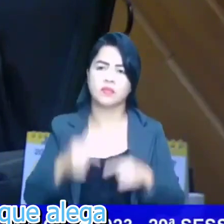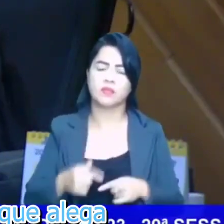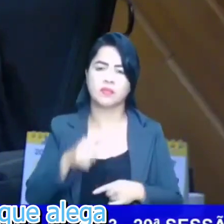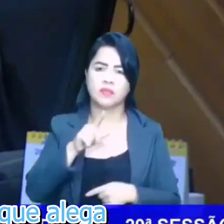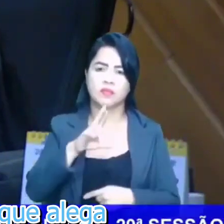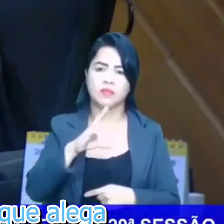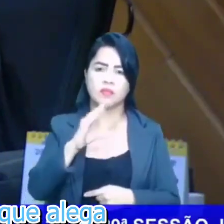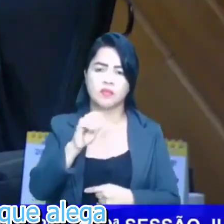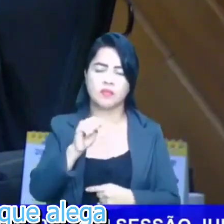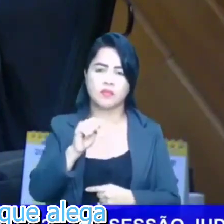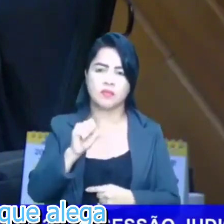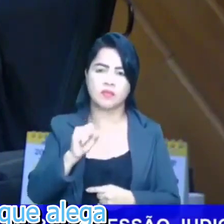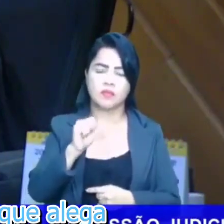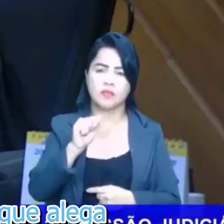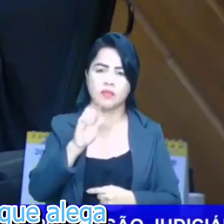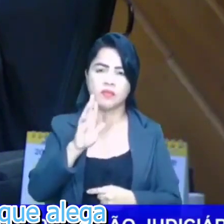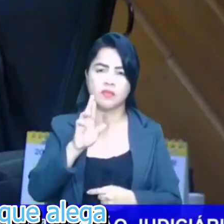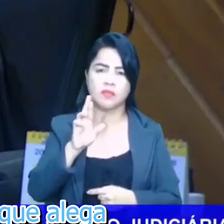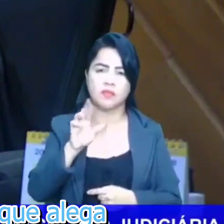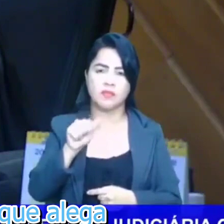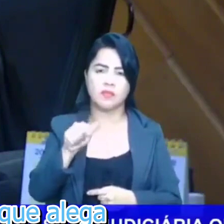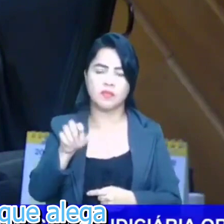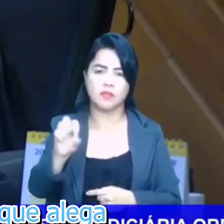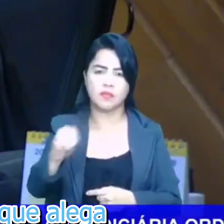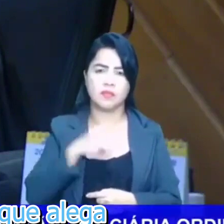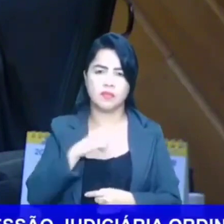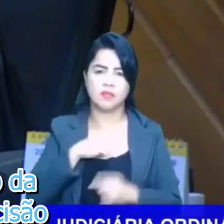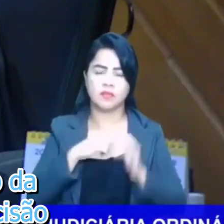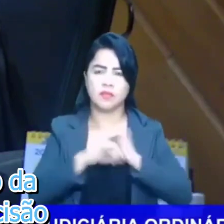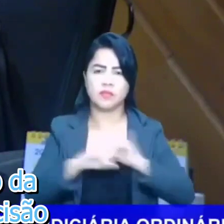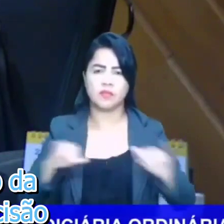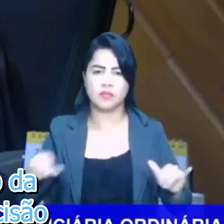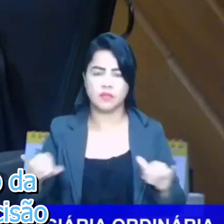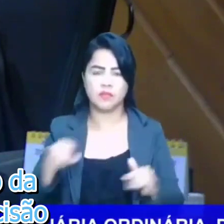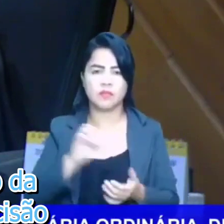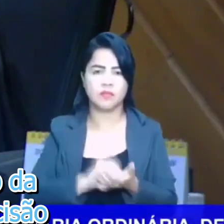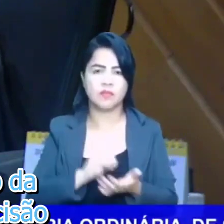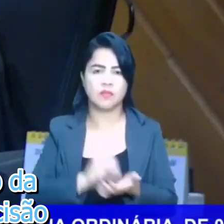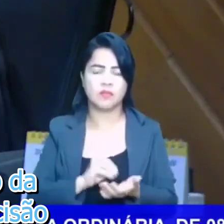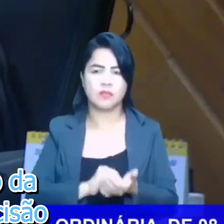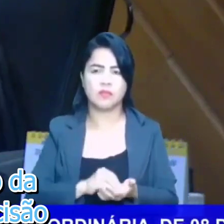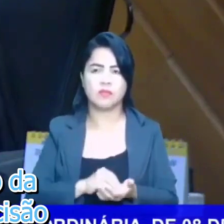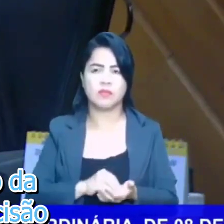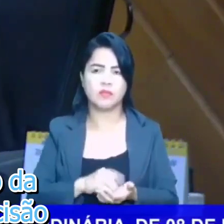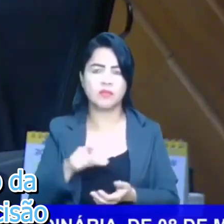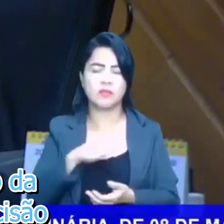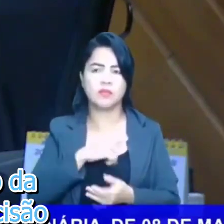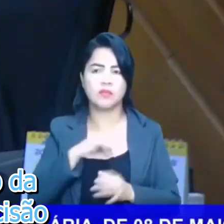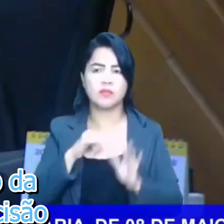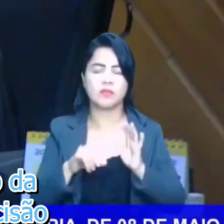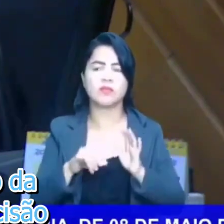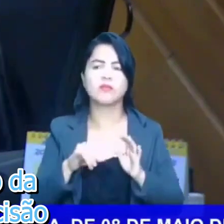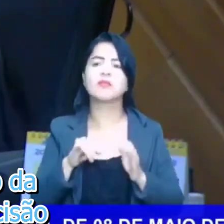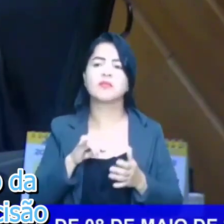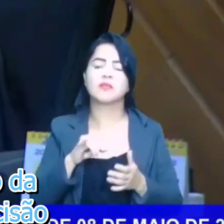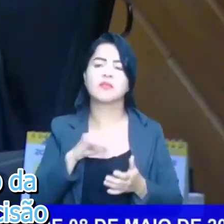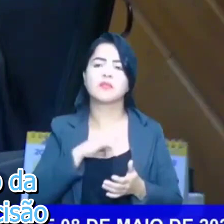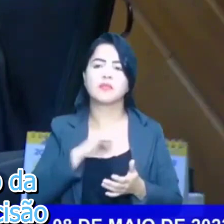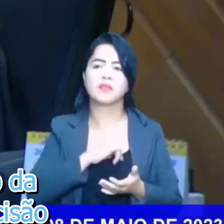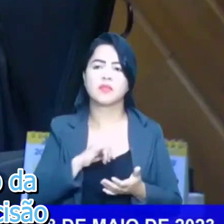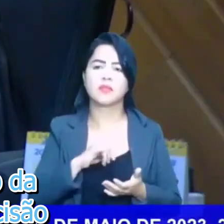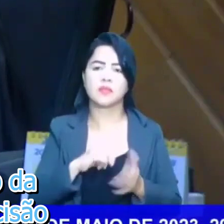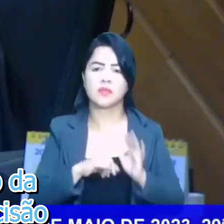Lucas Abraão, que é a parte recorrida aqui, alega preliminarmente a ausência de identificação da autoria, tendo em vista que